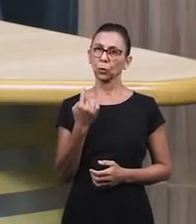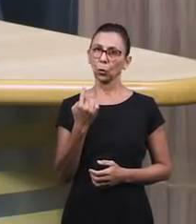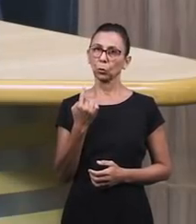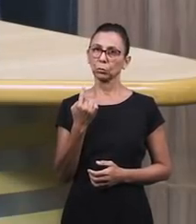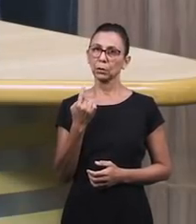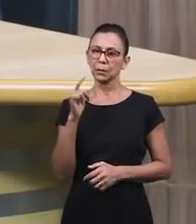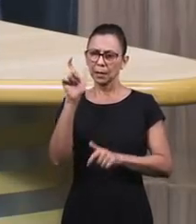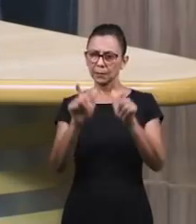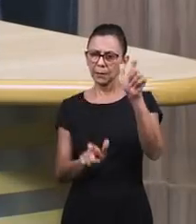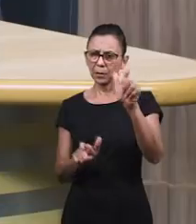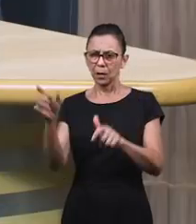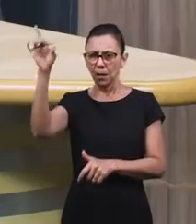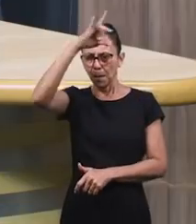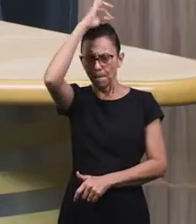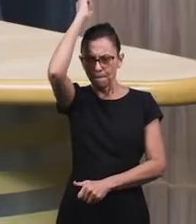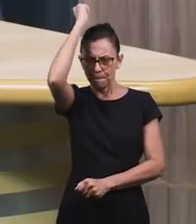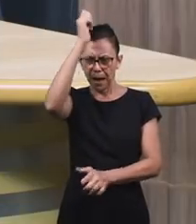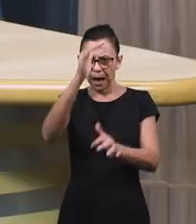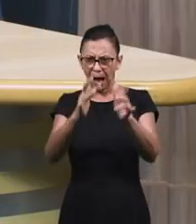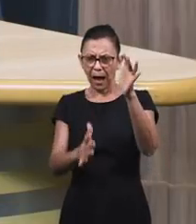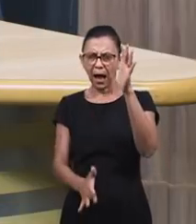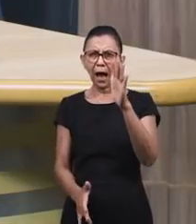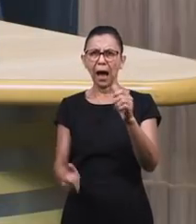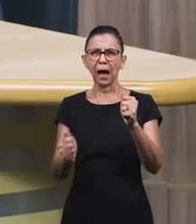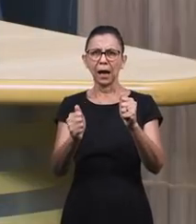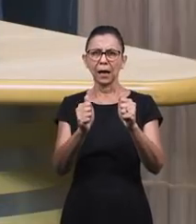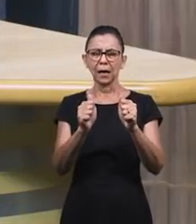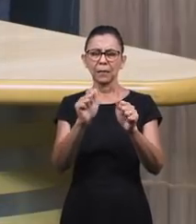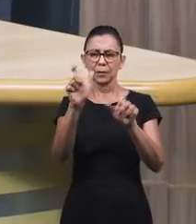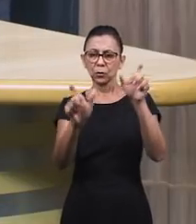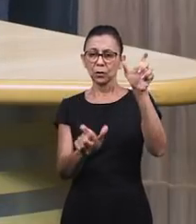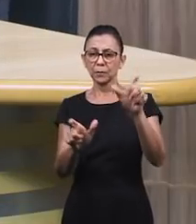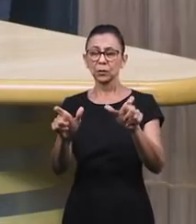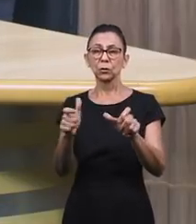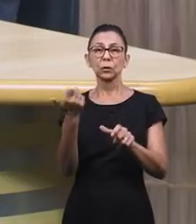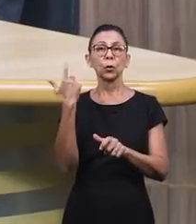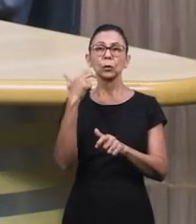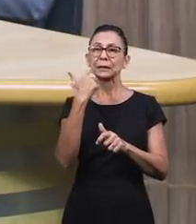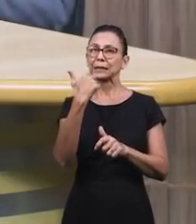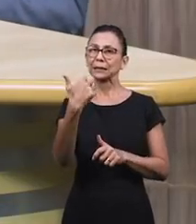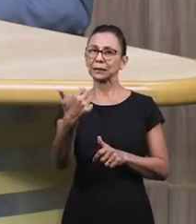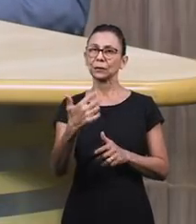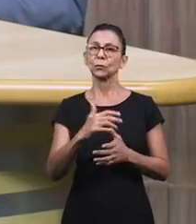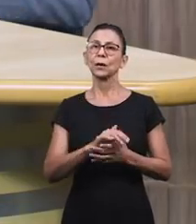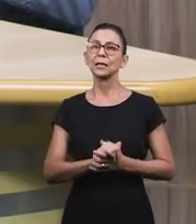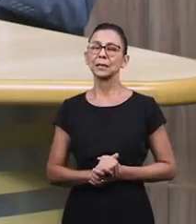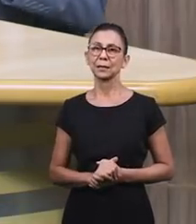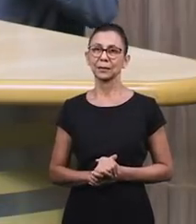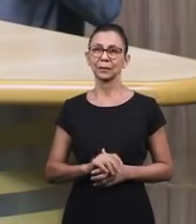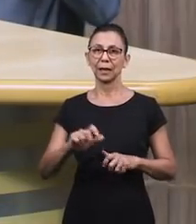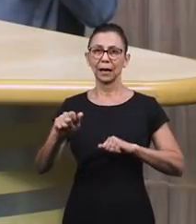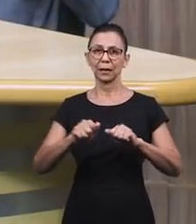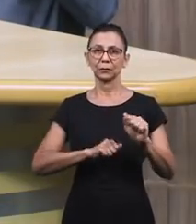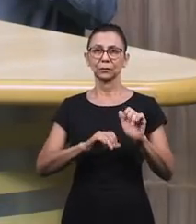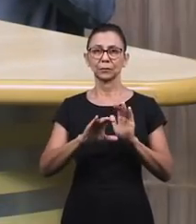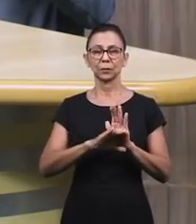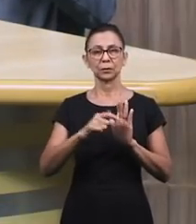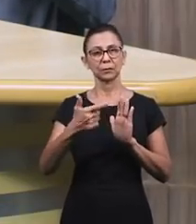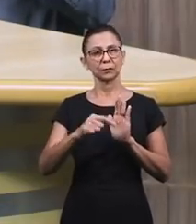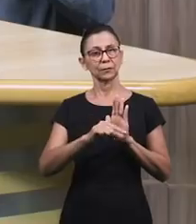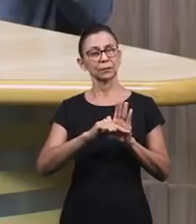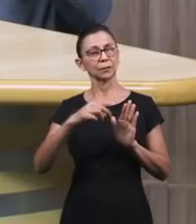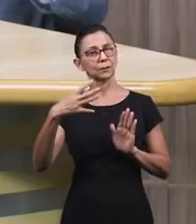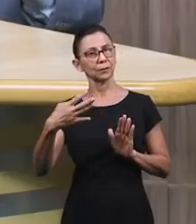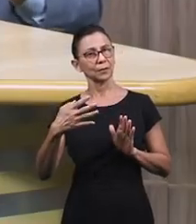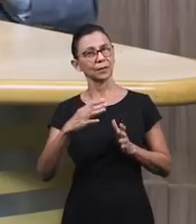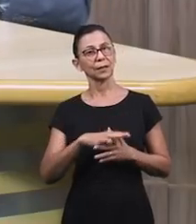foram cheios do Espírito Santo e começaram a falar em outras línguas. Atos 2:4. Então aí, agora, a partir